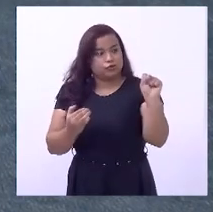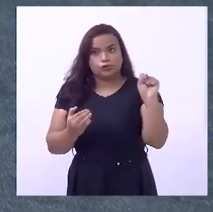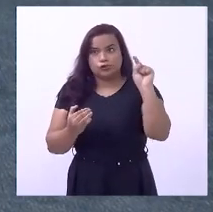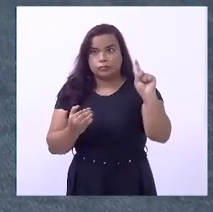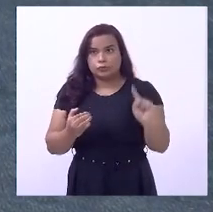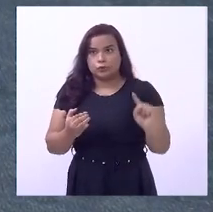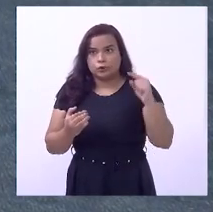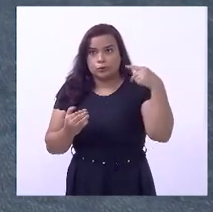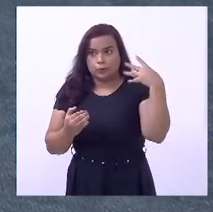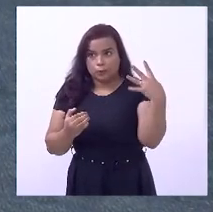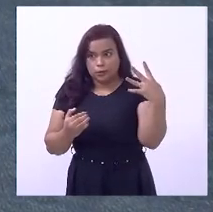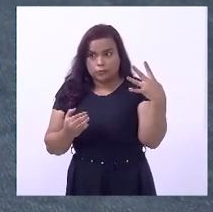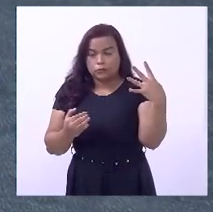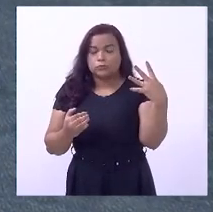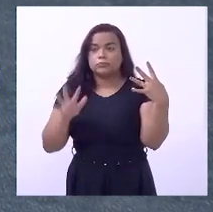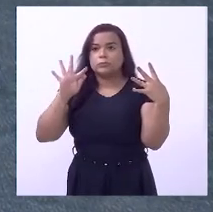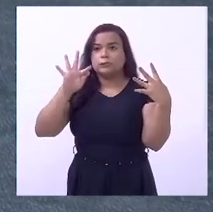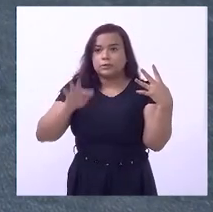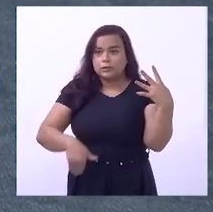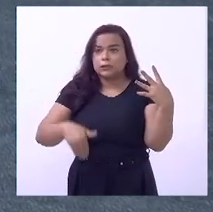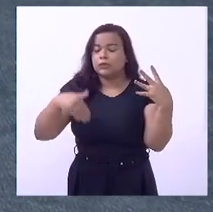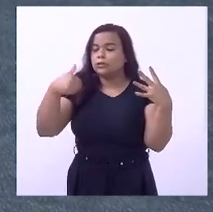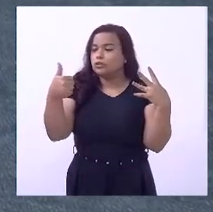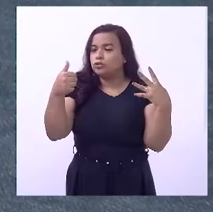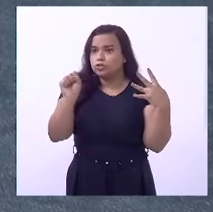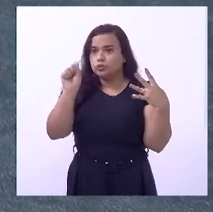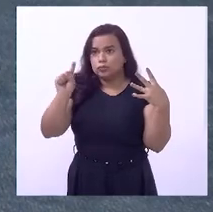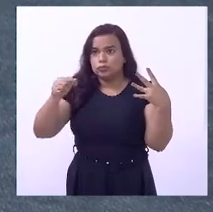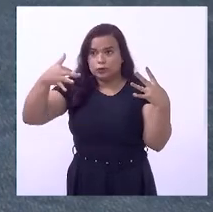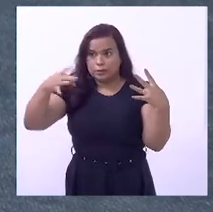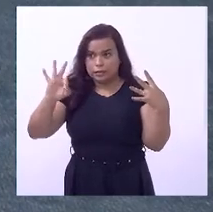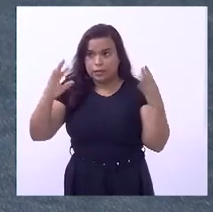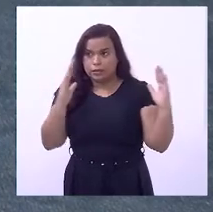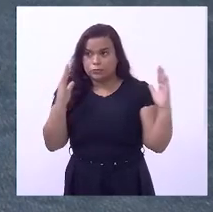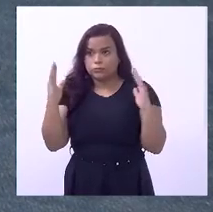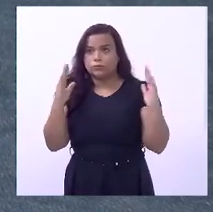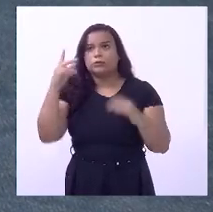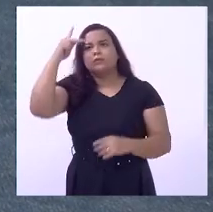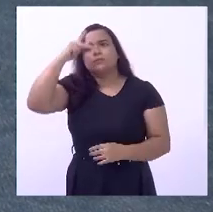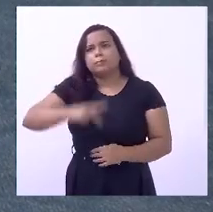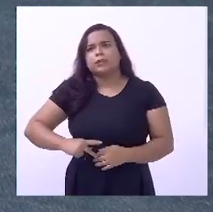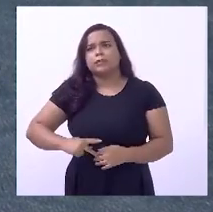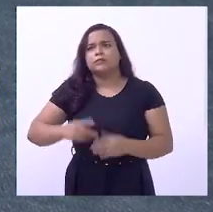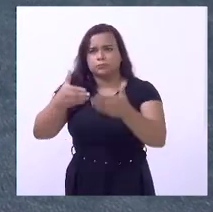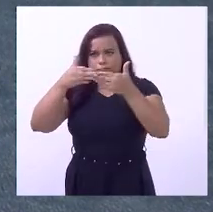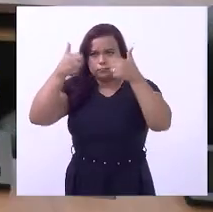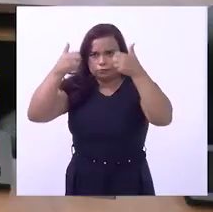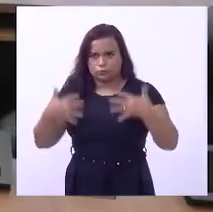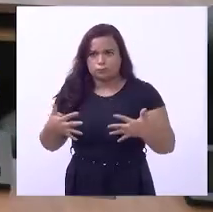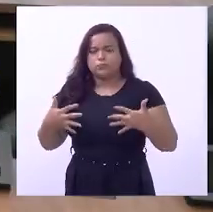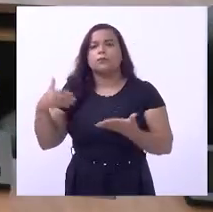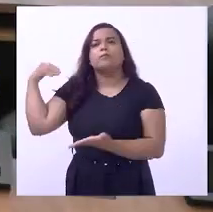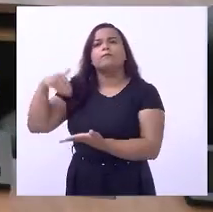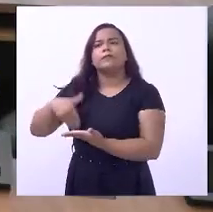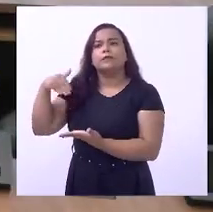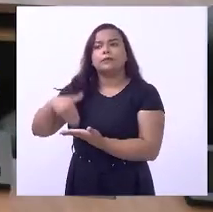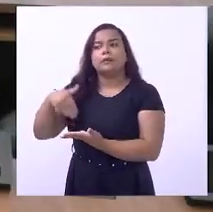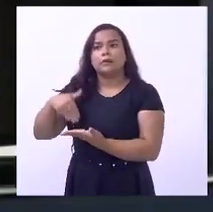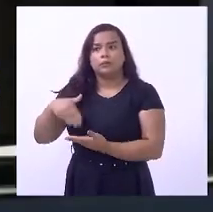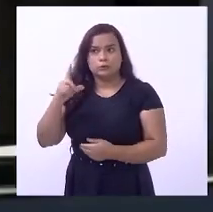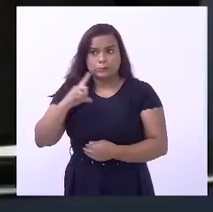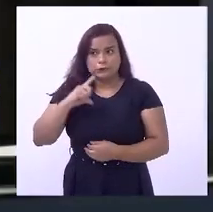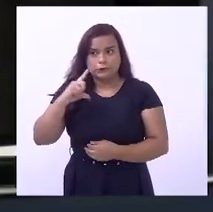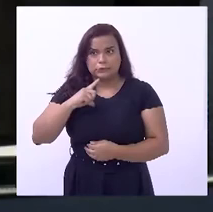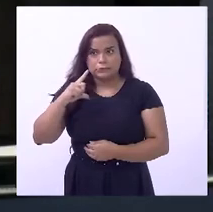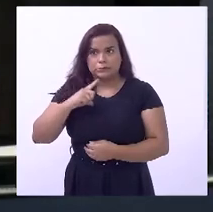e 4 minutos, encerrou-se às 18 horas e 10 minutos. Presidente, uma questão de ordem. Ao final, haverá, por